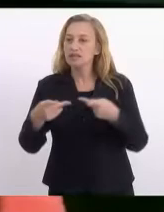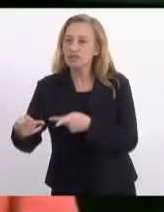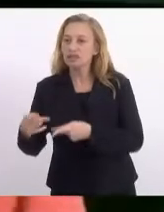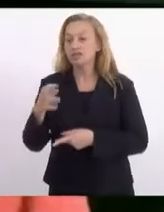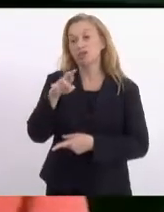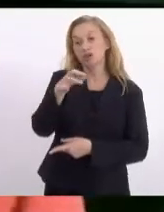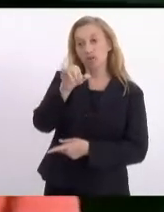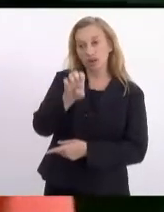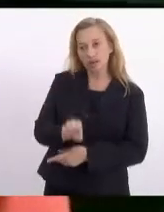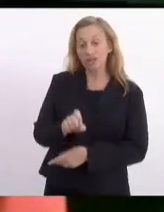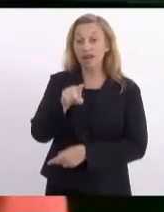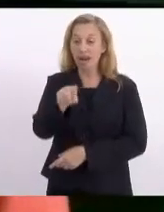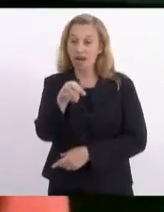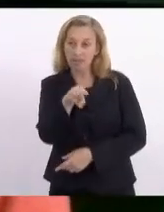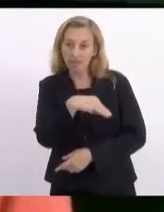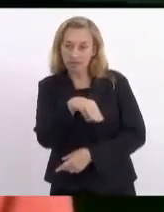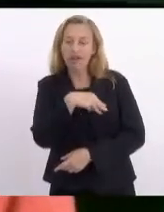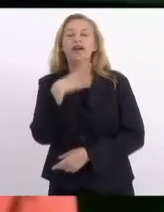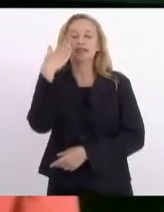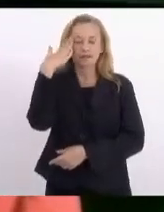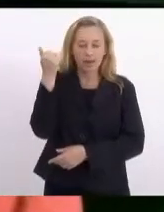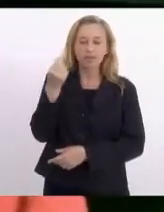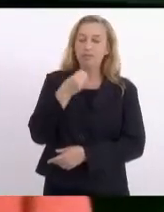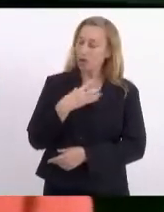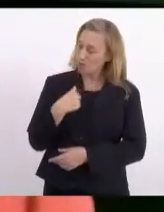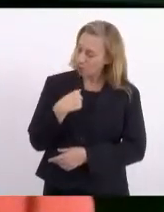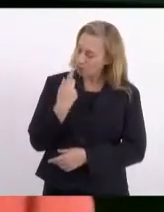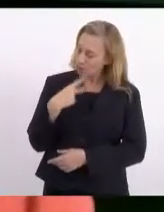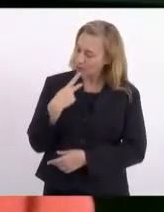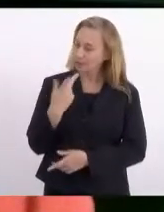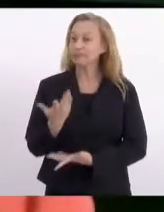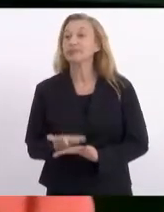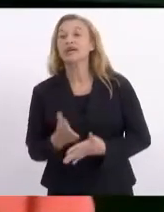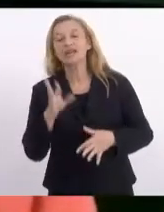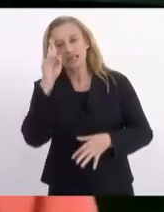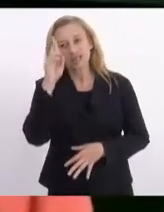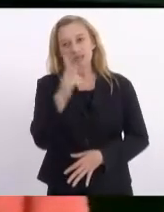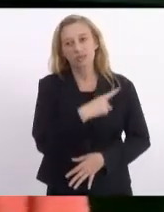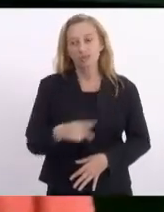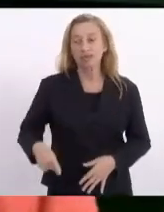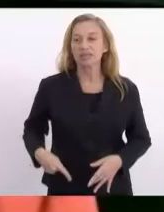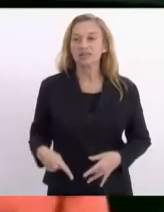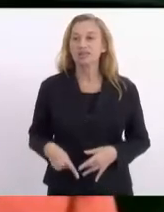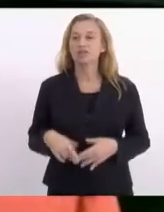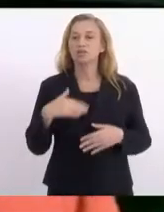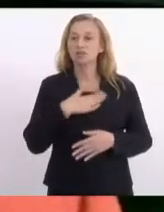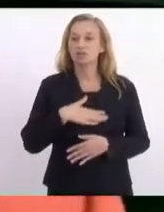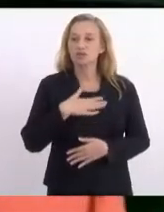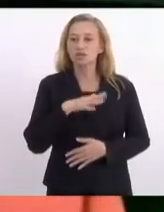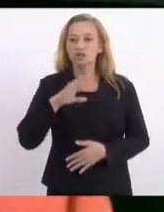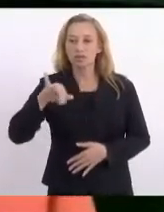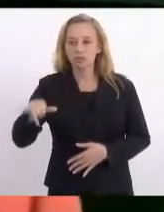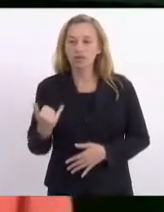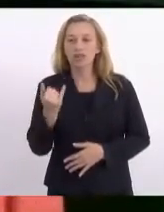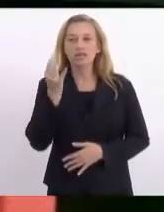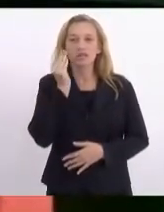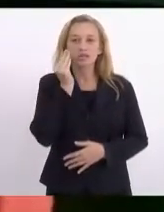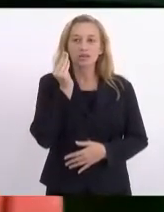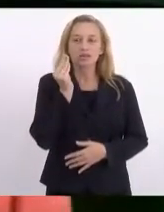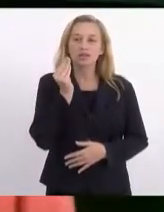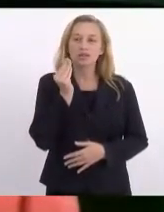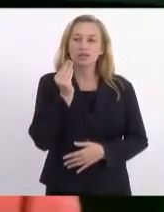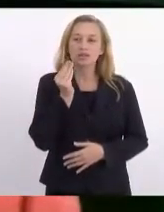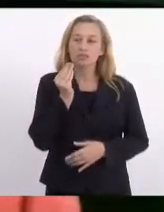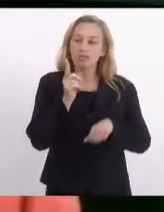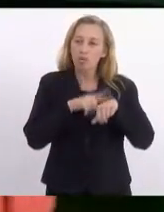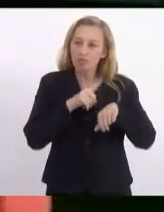muitas vezes em Madureira, sabe bem do que eu estou falando. E, senhora presidenta, gostaria de aproveitar esse momento, param